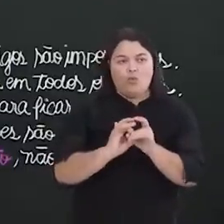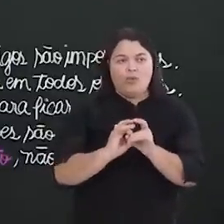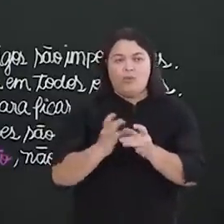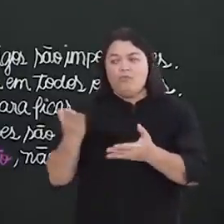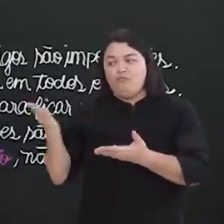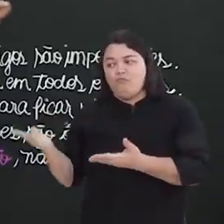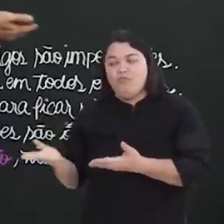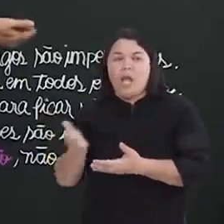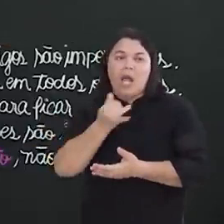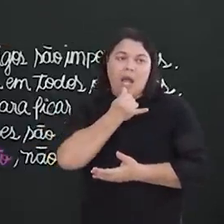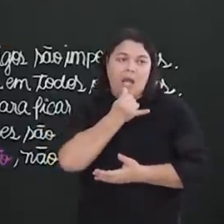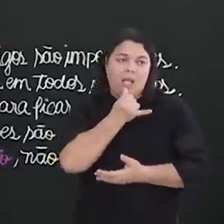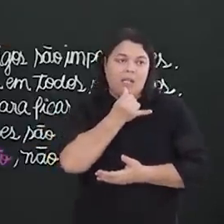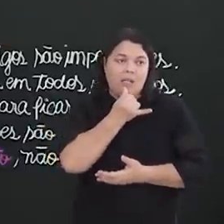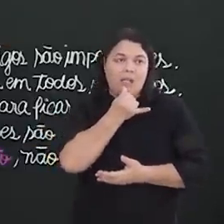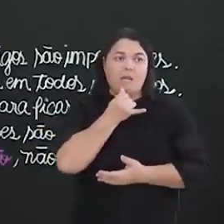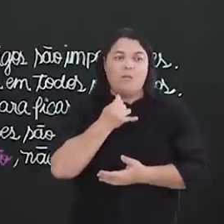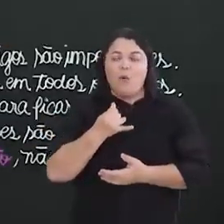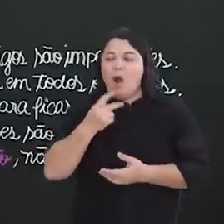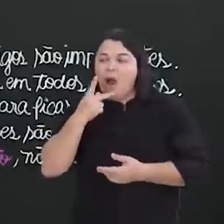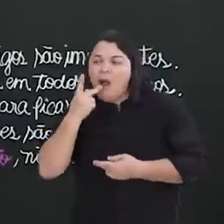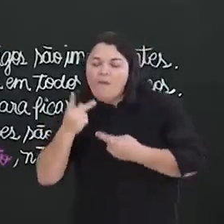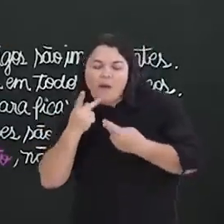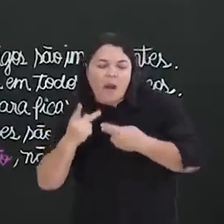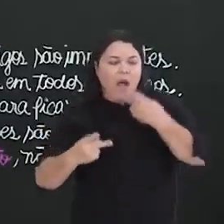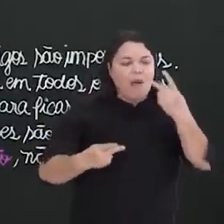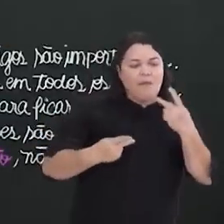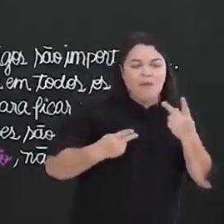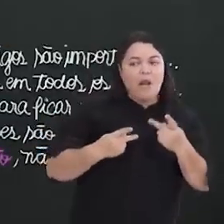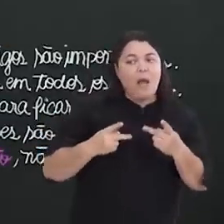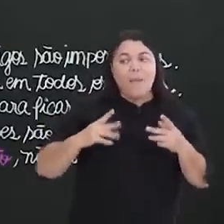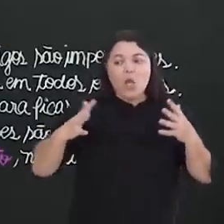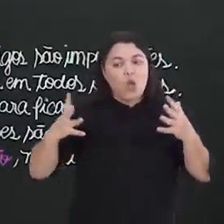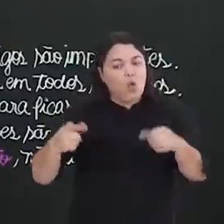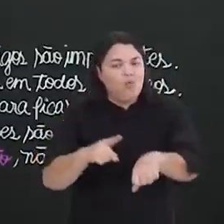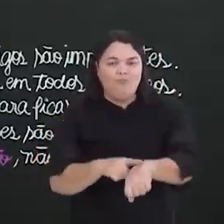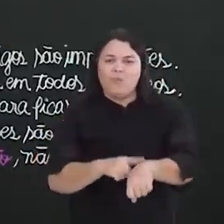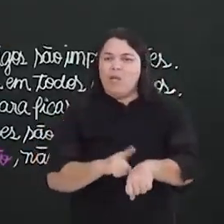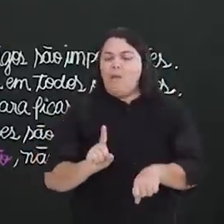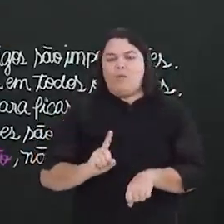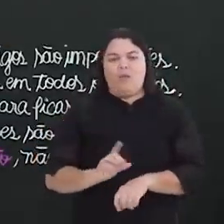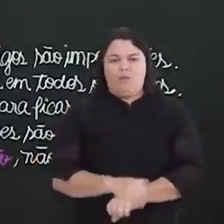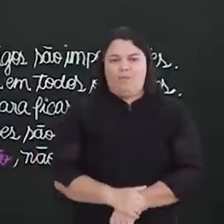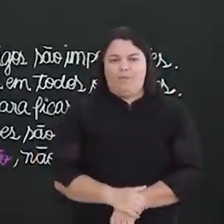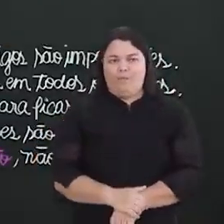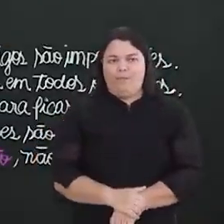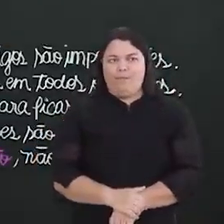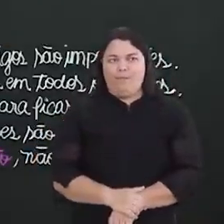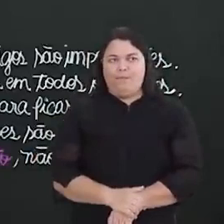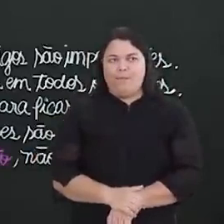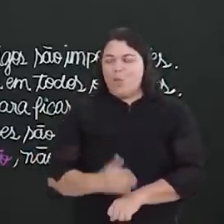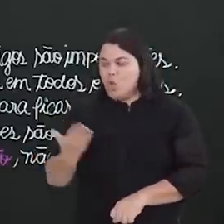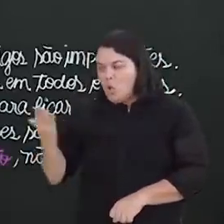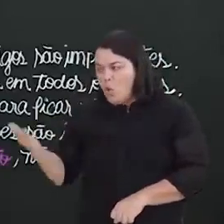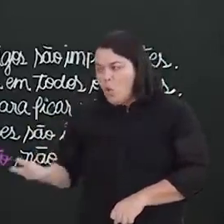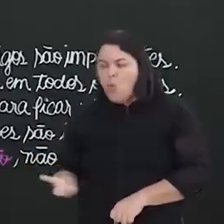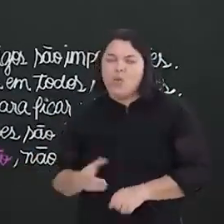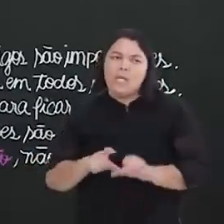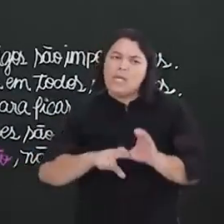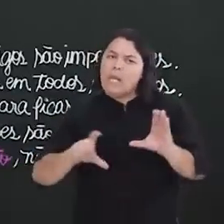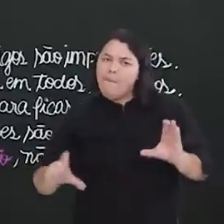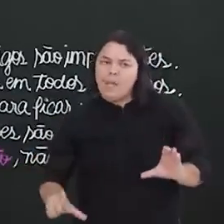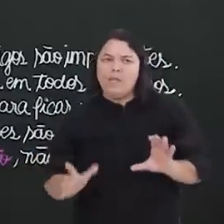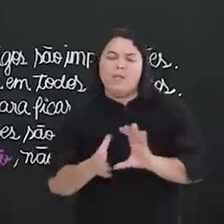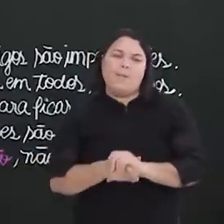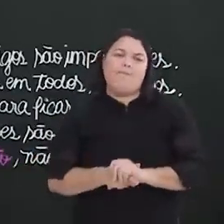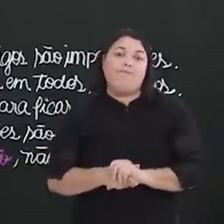A réplica não será em todos os blocos, haverá réplica no debate, ou seja, essas orações são sintaticamente independentes,